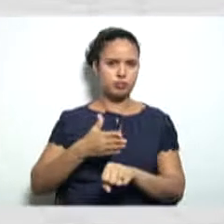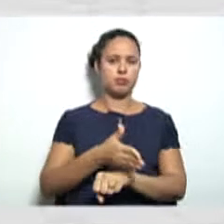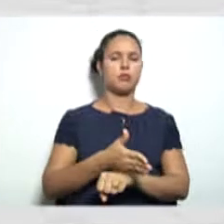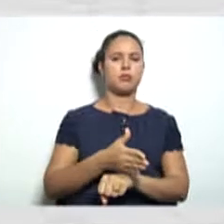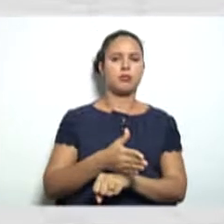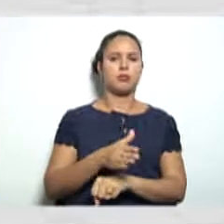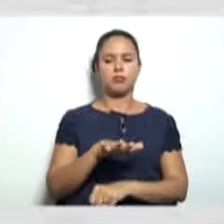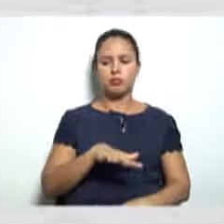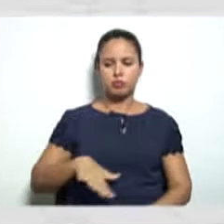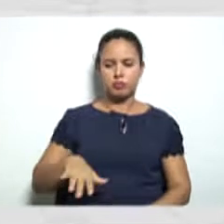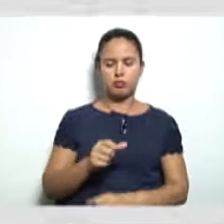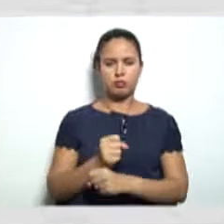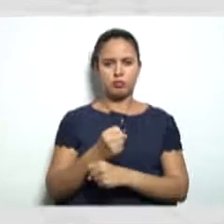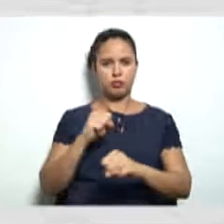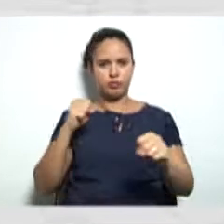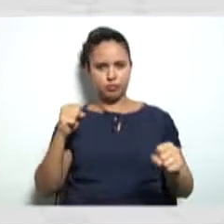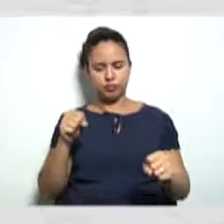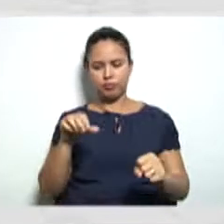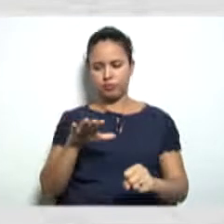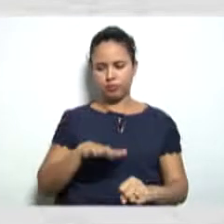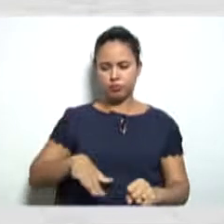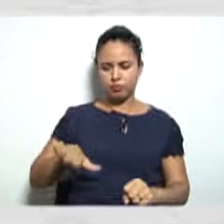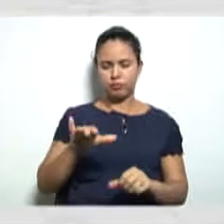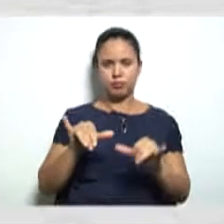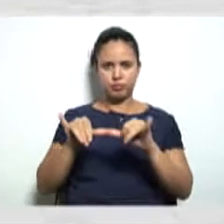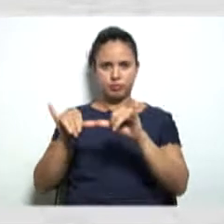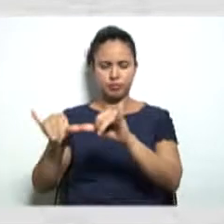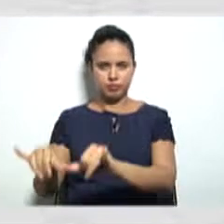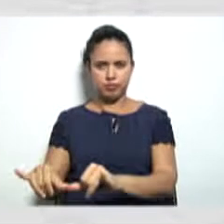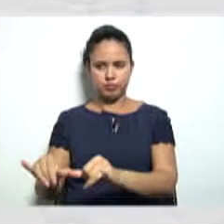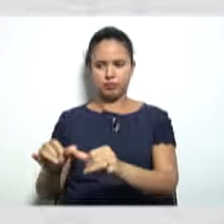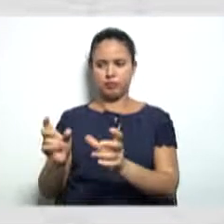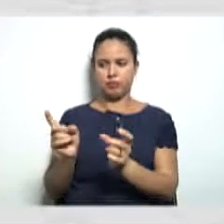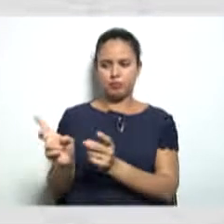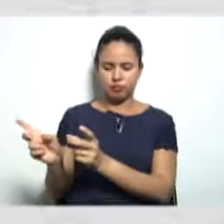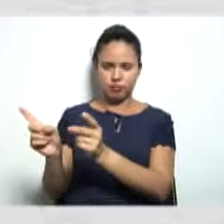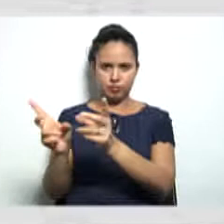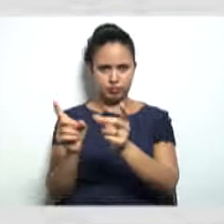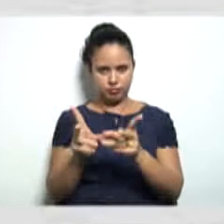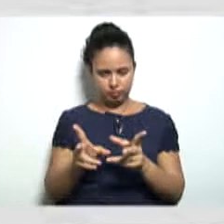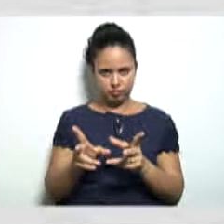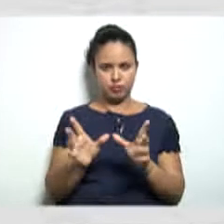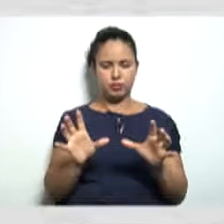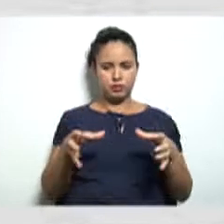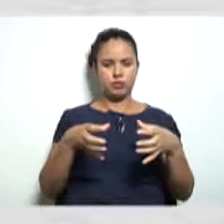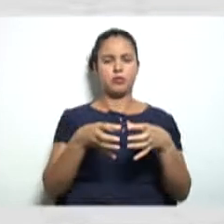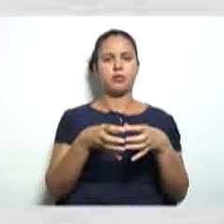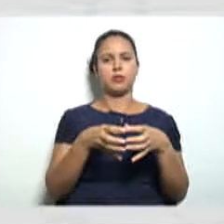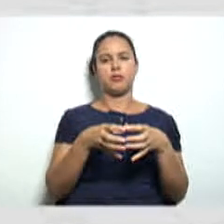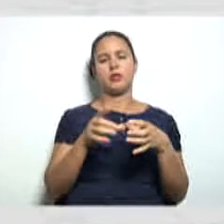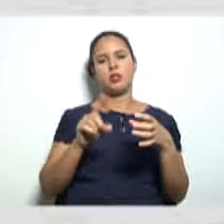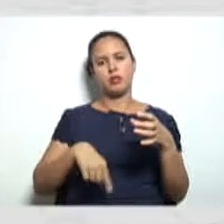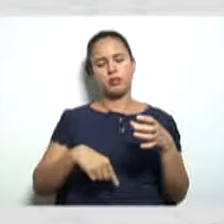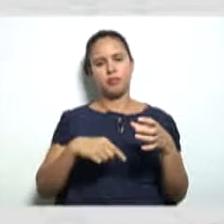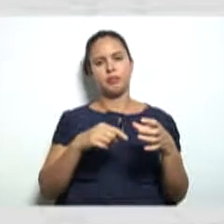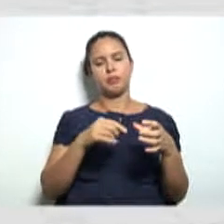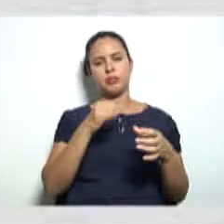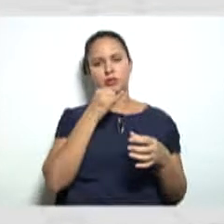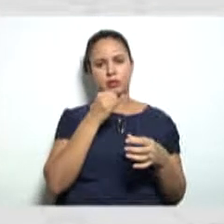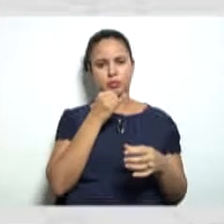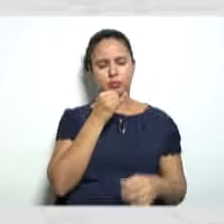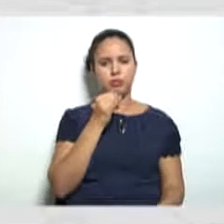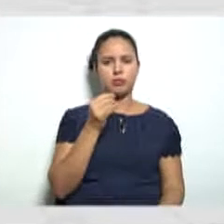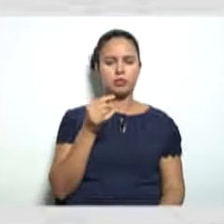maiores mercados, devido a maior escala de produção, por ser coletiva. Essa questão de escala de produção você não produz só